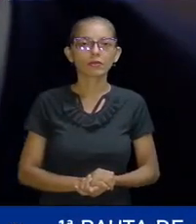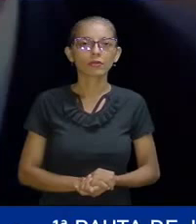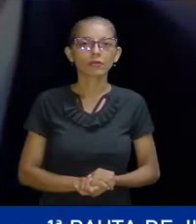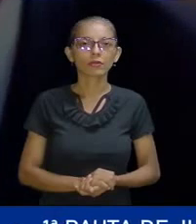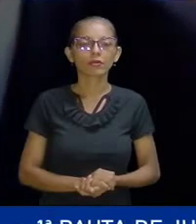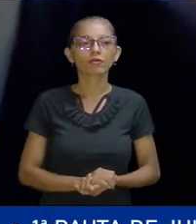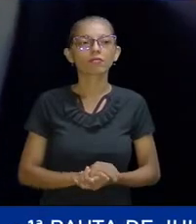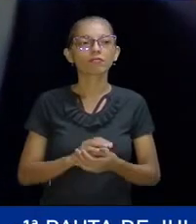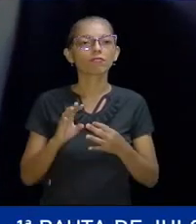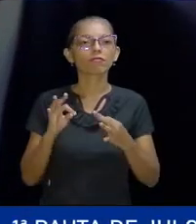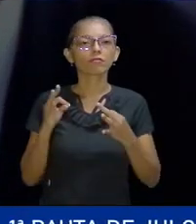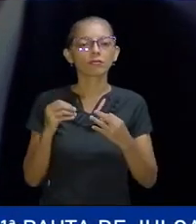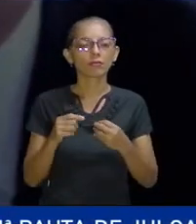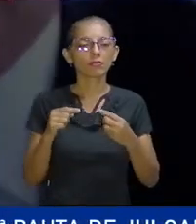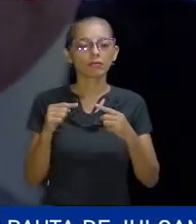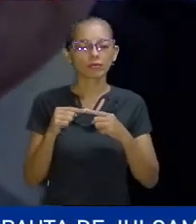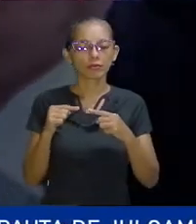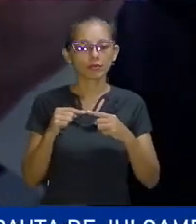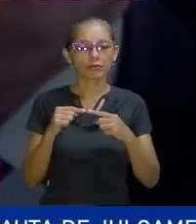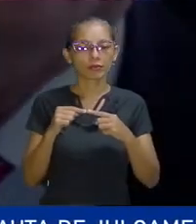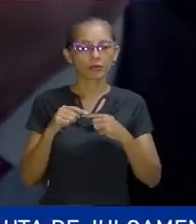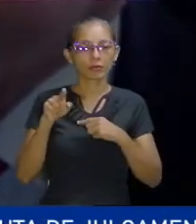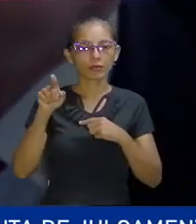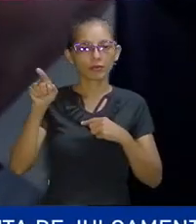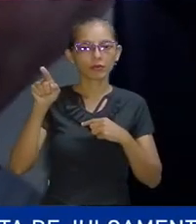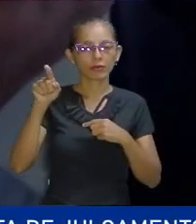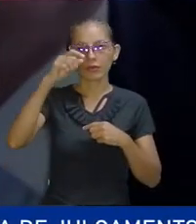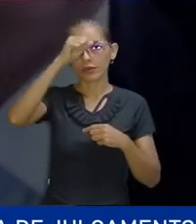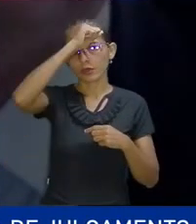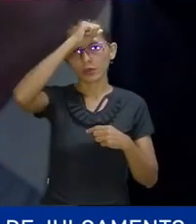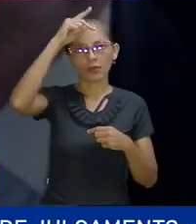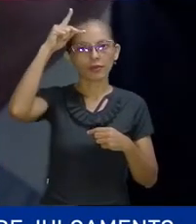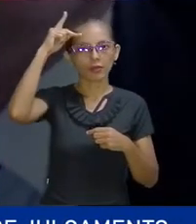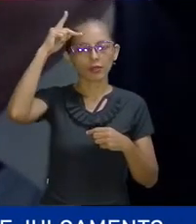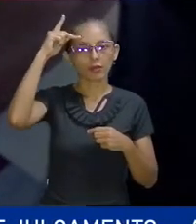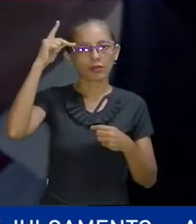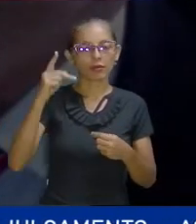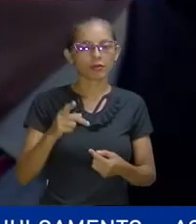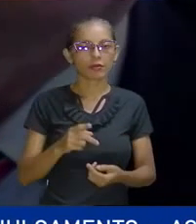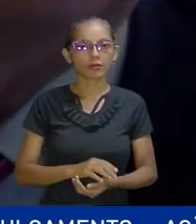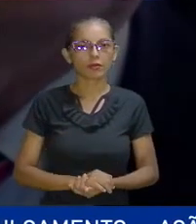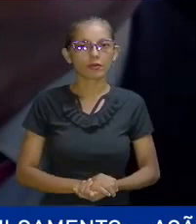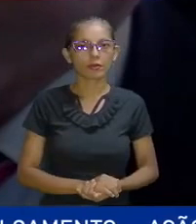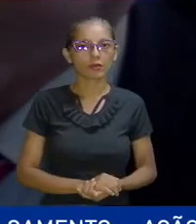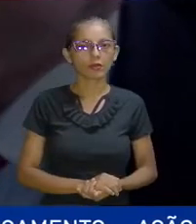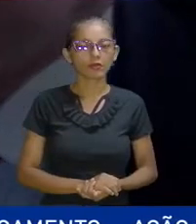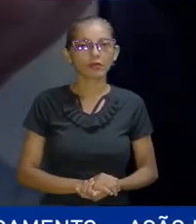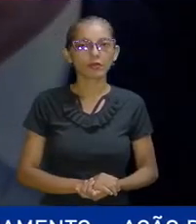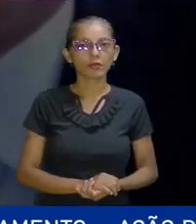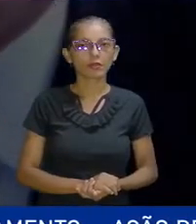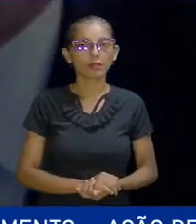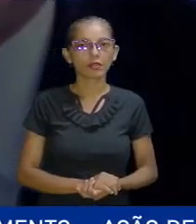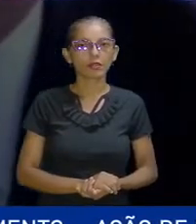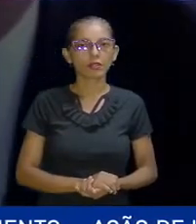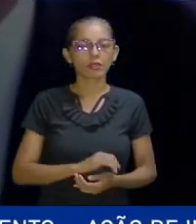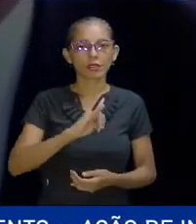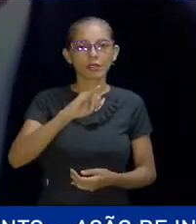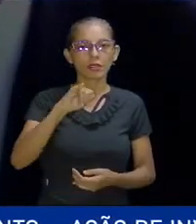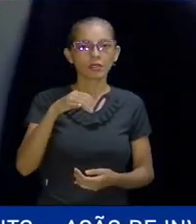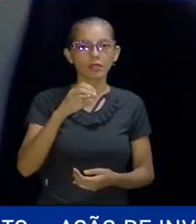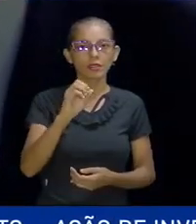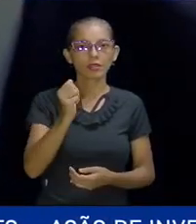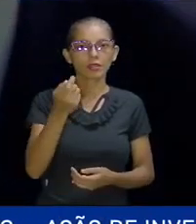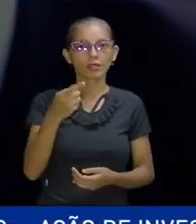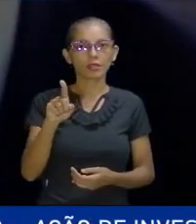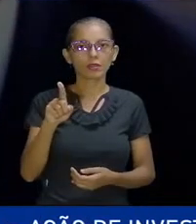então prefeito, do busto para cima, que é o primeiro investigado, Aquino, de pele parda, cabelos o grisalhos, os óculos de armação, João da Silva Costa,